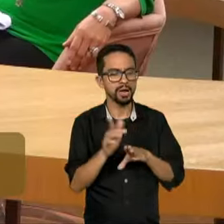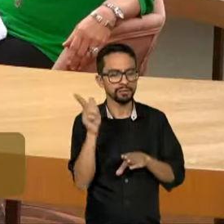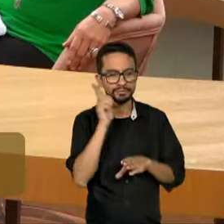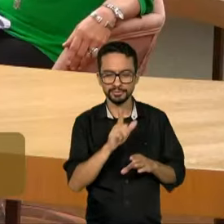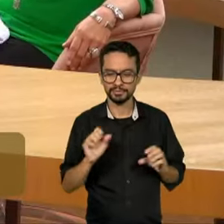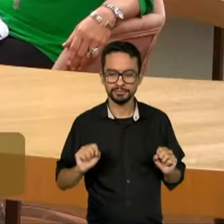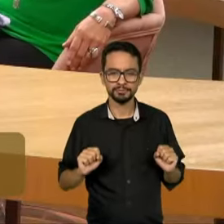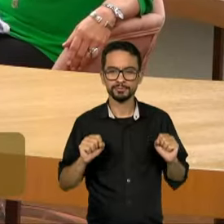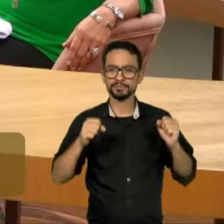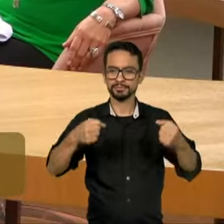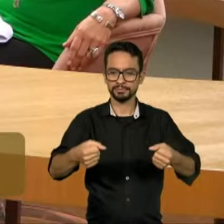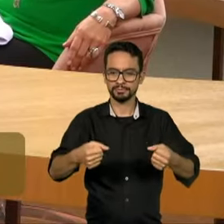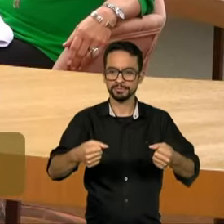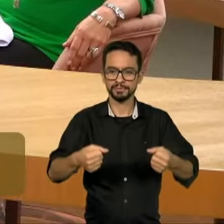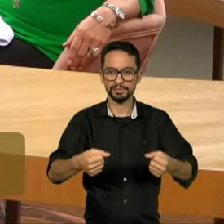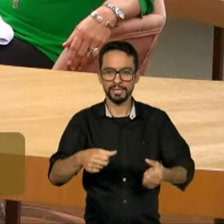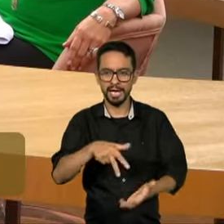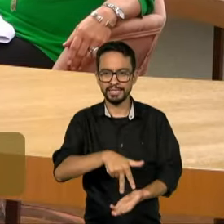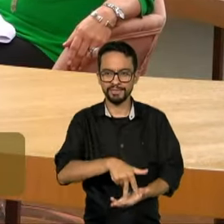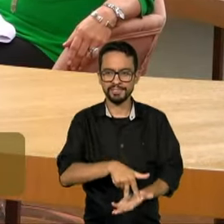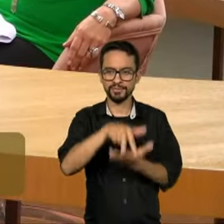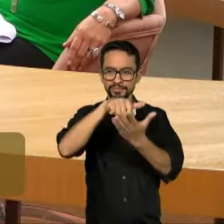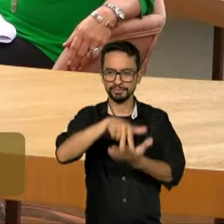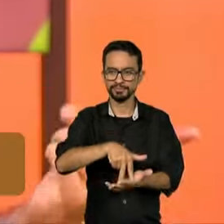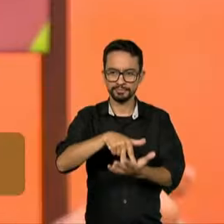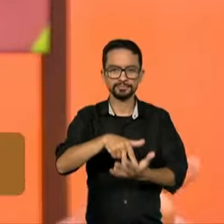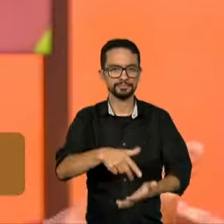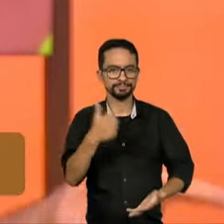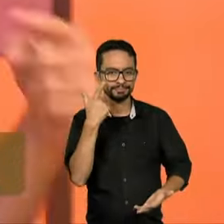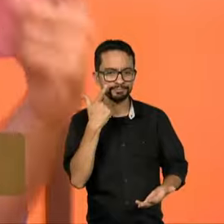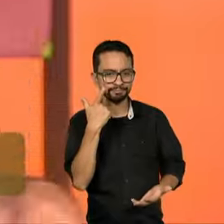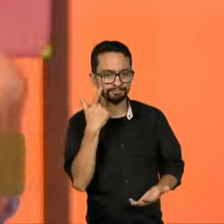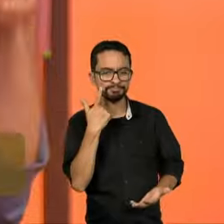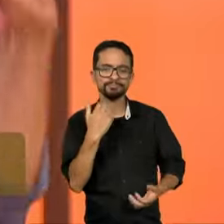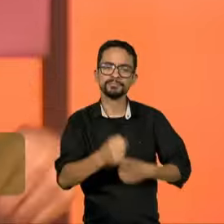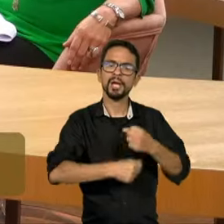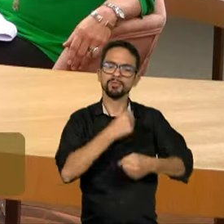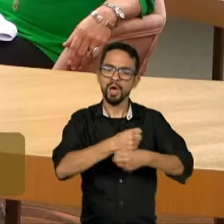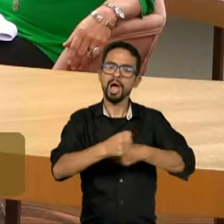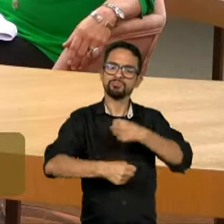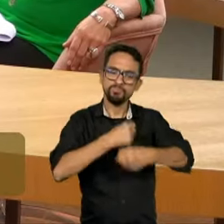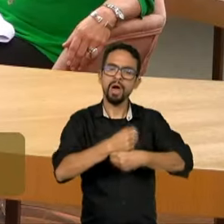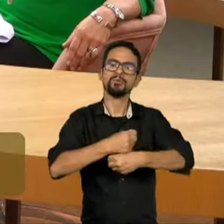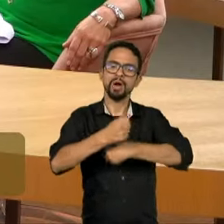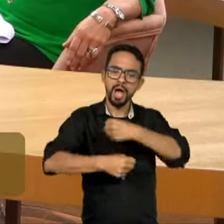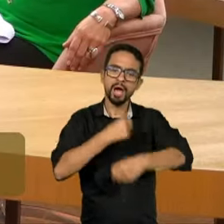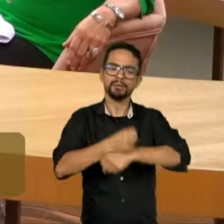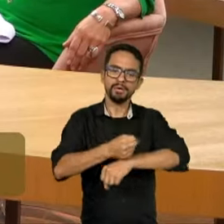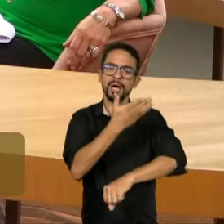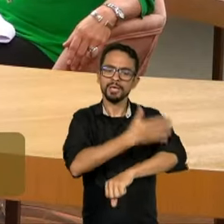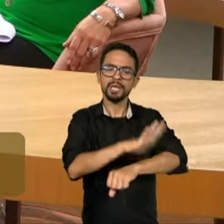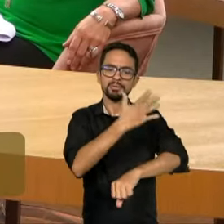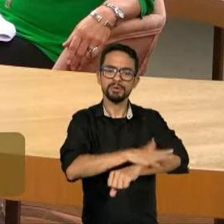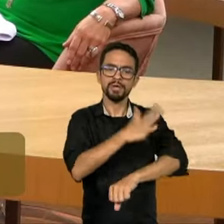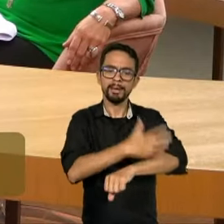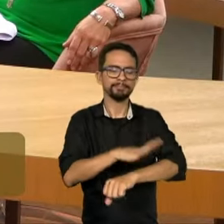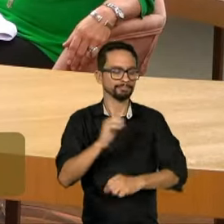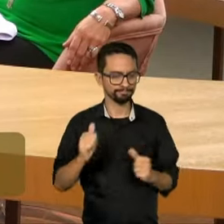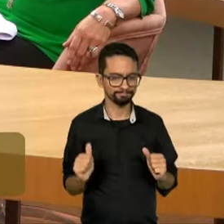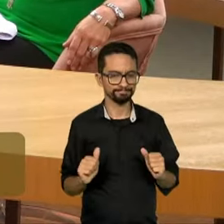é uma coisa que a população tem que pedir, exigir, né? Exigir e treinamento anual, renovando. Fiscalizar.